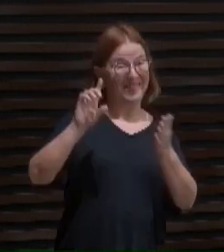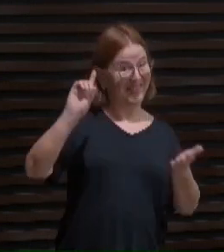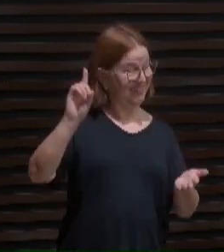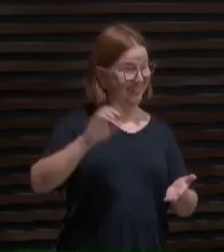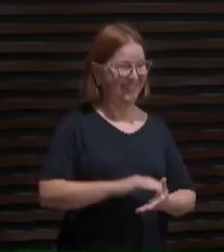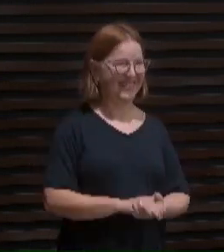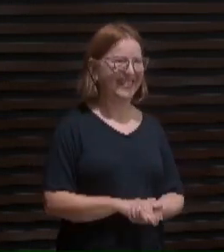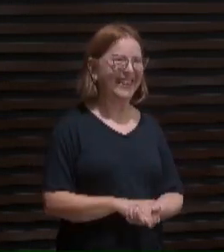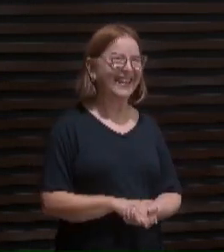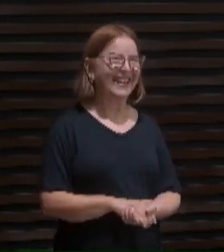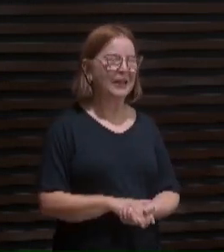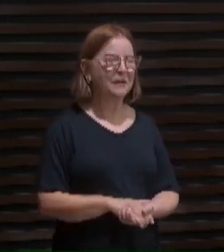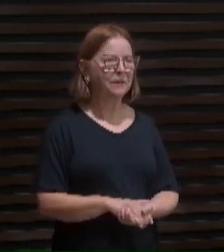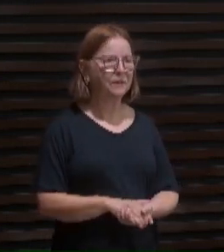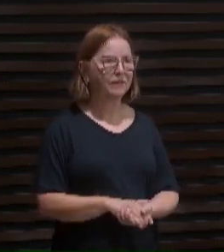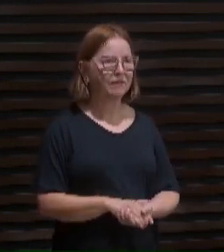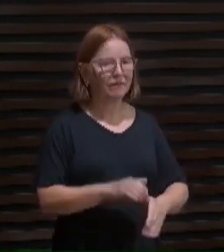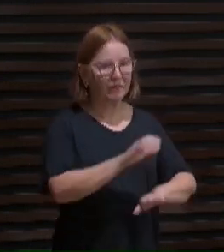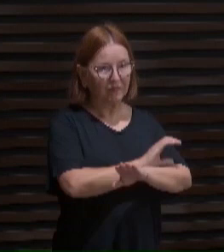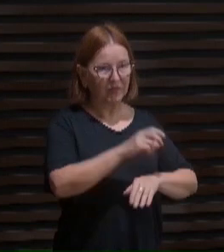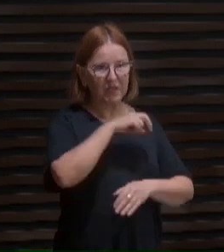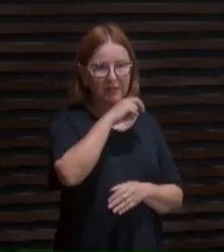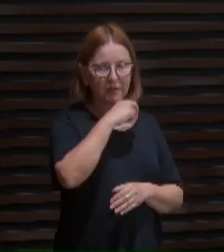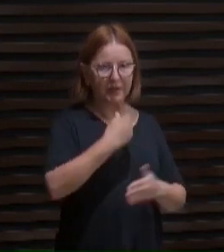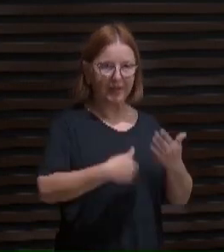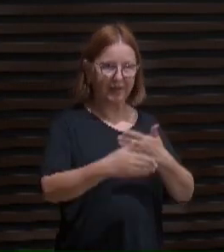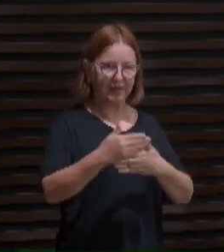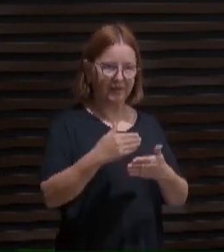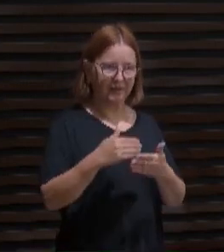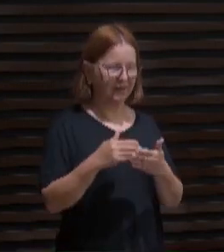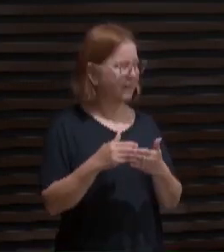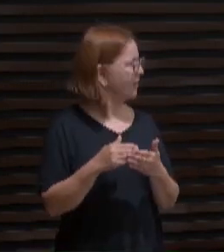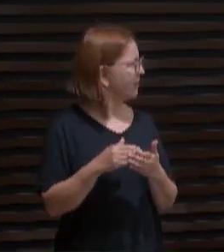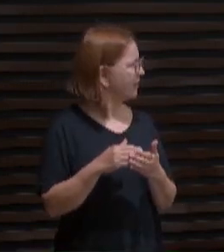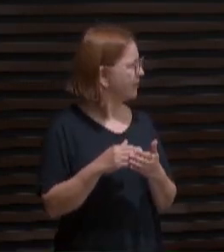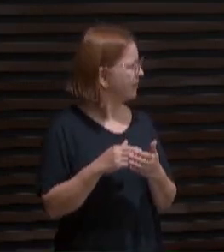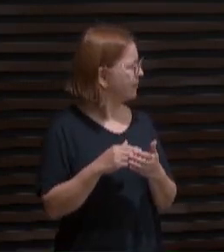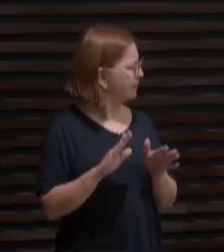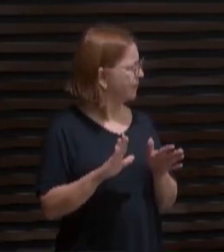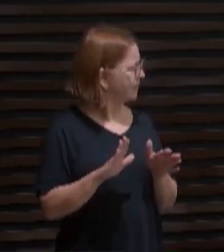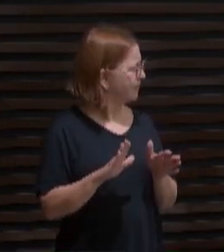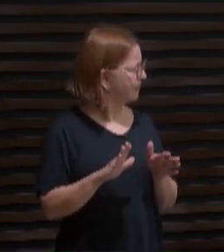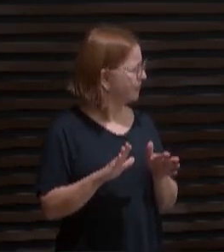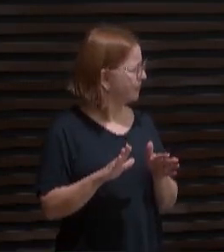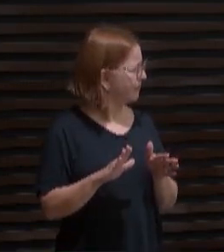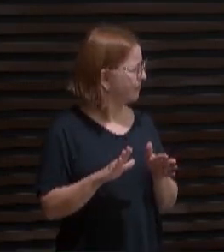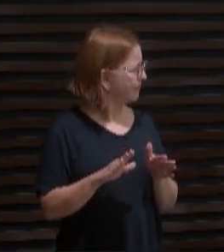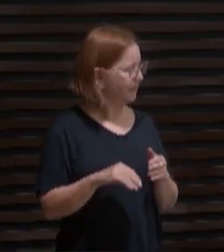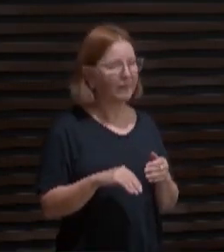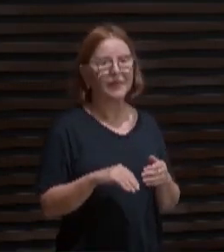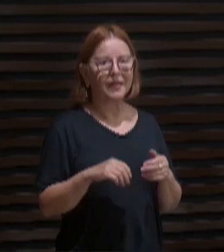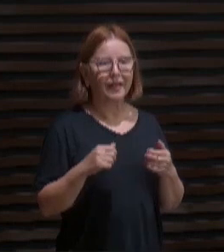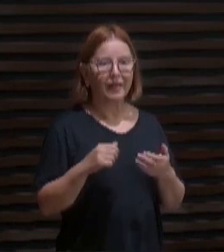A cultura da serpente, através aqui ele diz que. Vamos terminando aqui, olhar esse